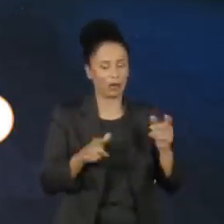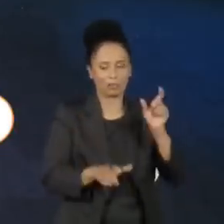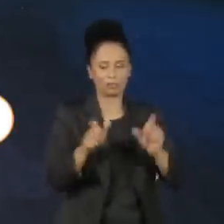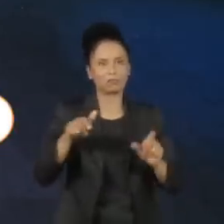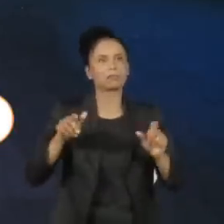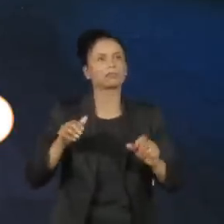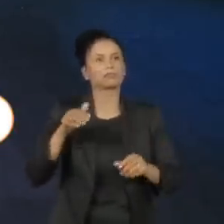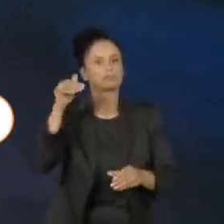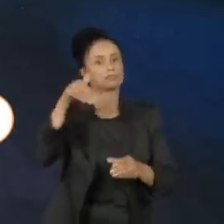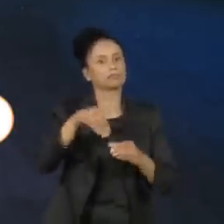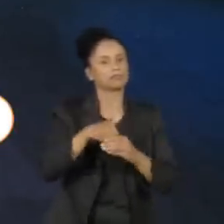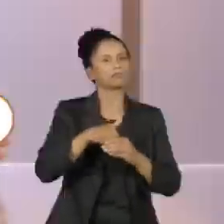quem está falando a verdade